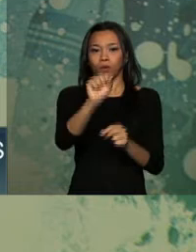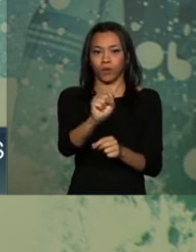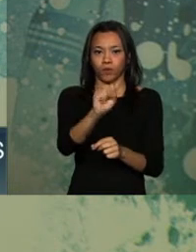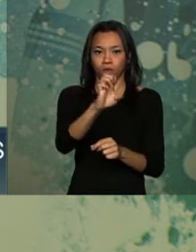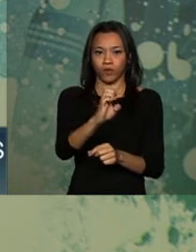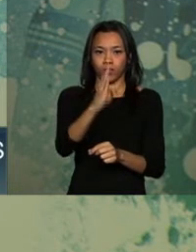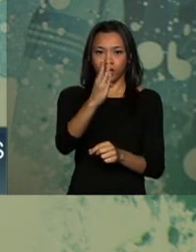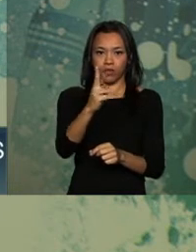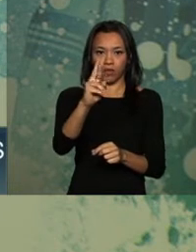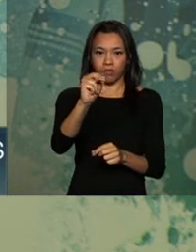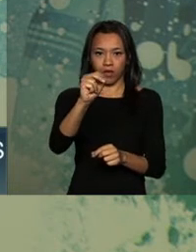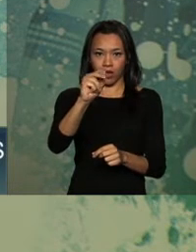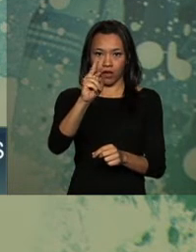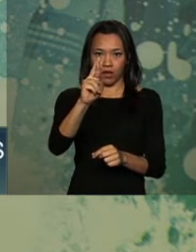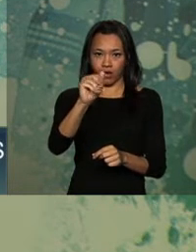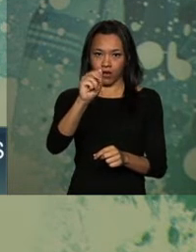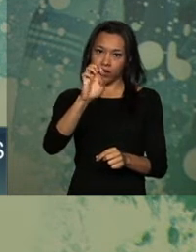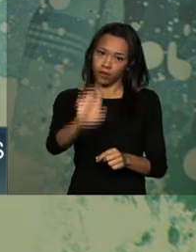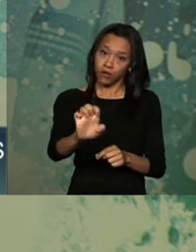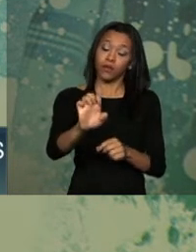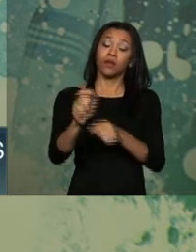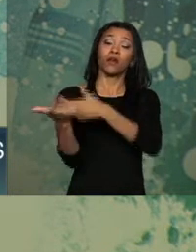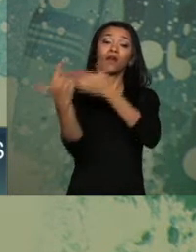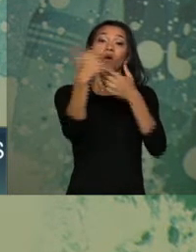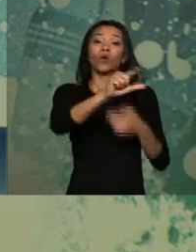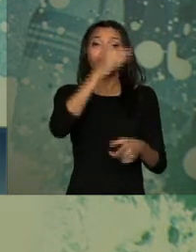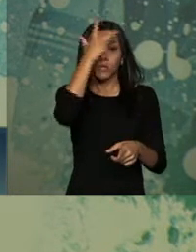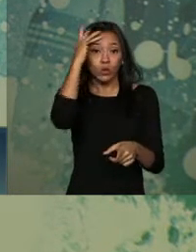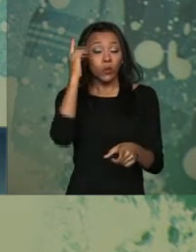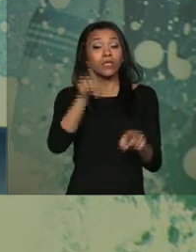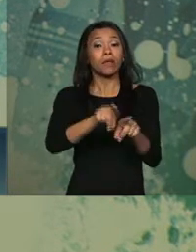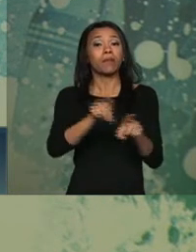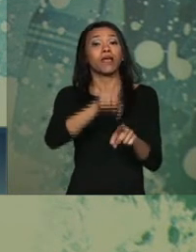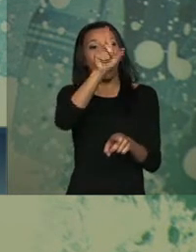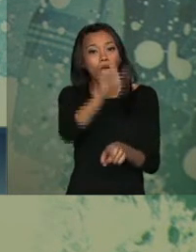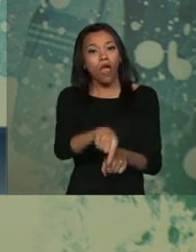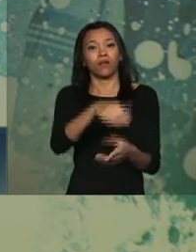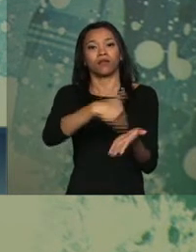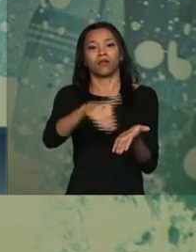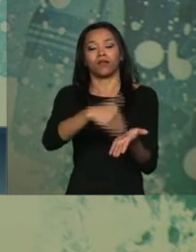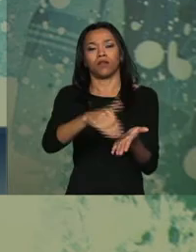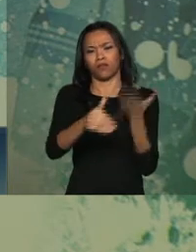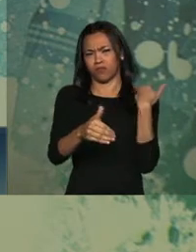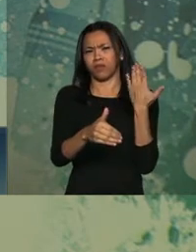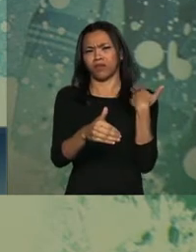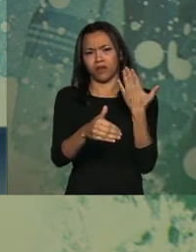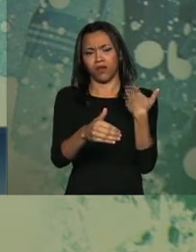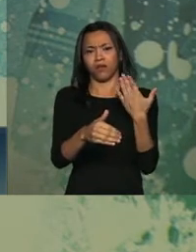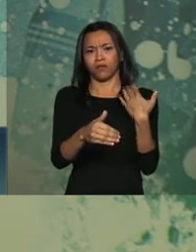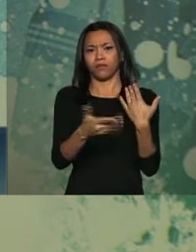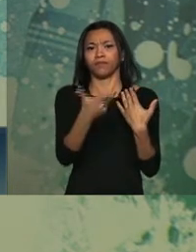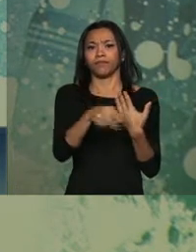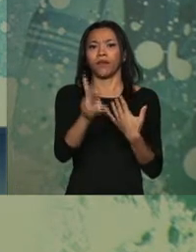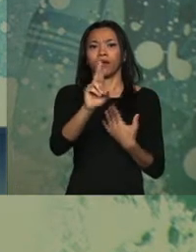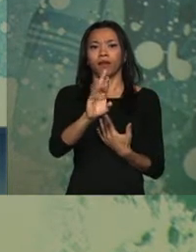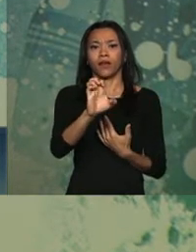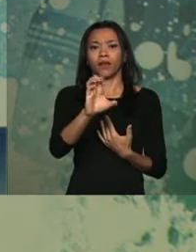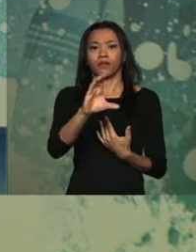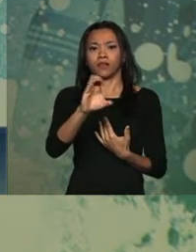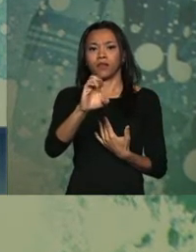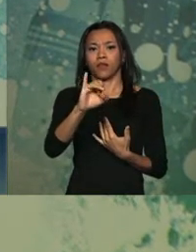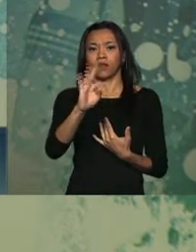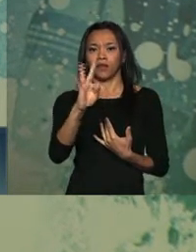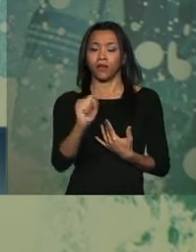Jorge Rachid, que era o secretário da Receita Federal na época, o Leone,